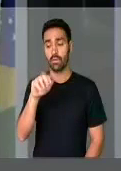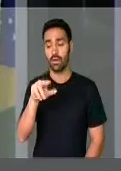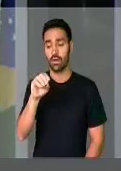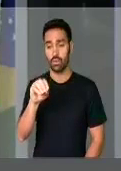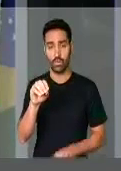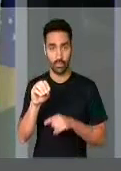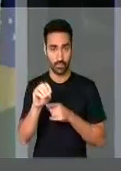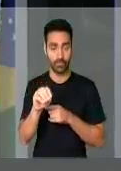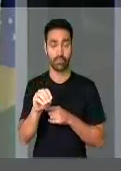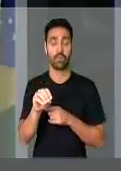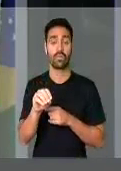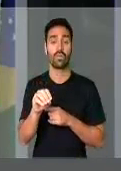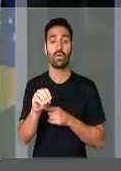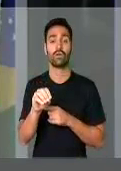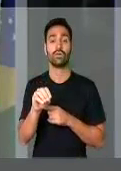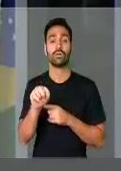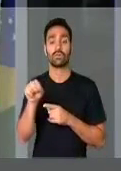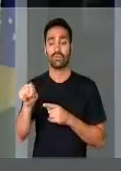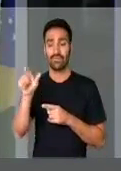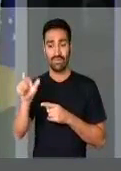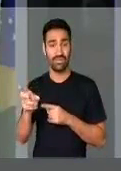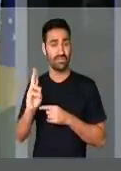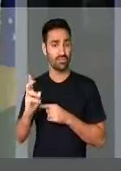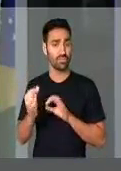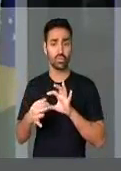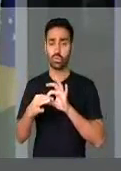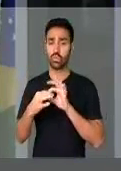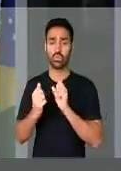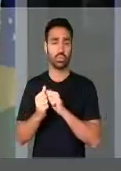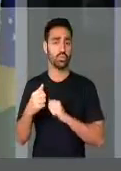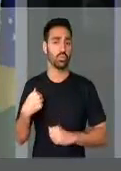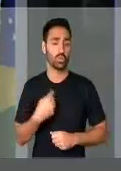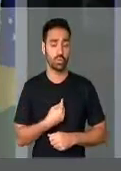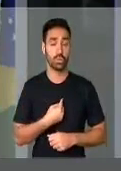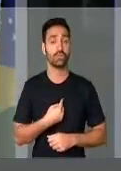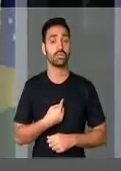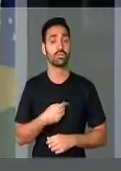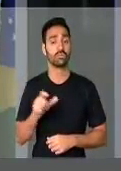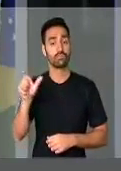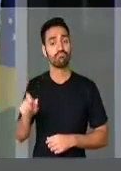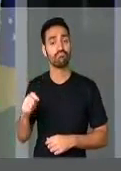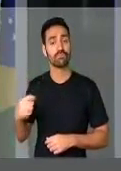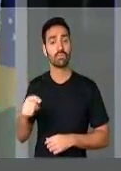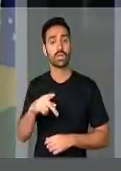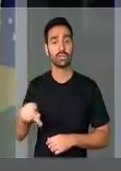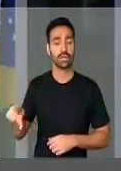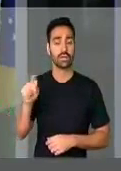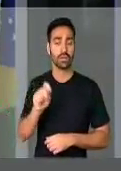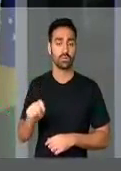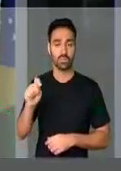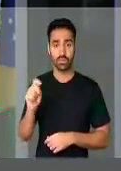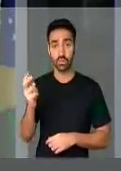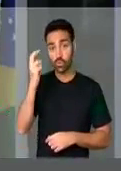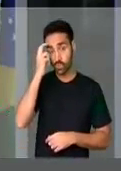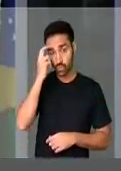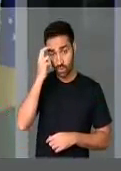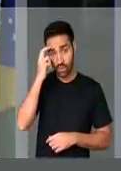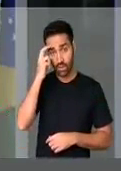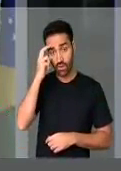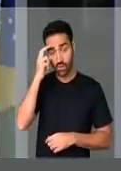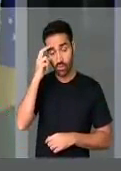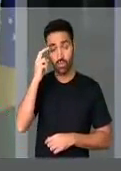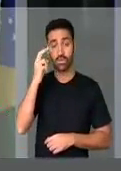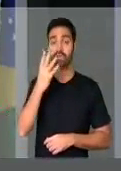o sobrenome, irmão, que é um grande companheiro nosso e também é presidente da Associação Cultural Israelita aqui